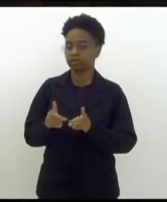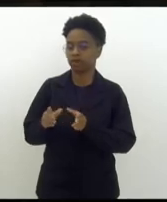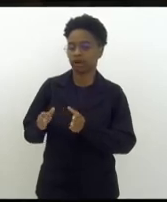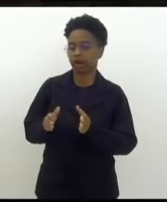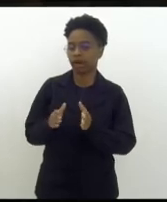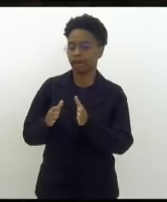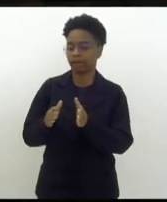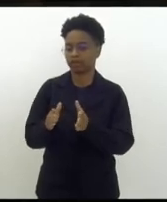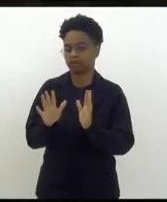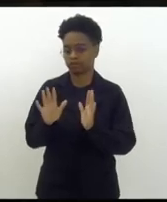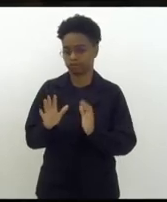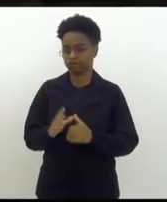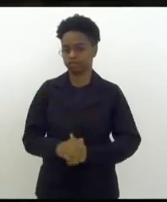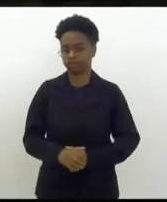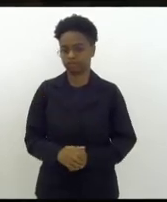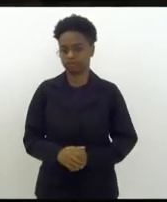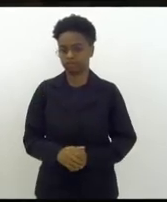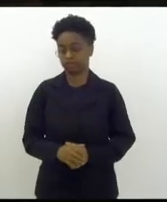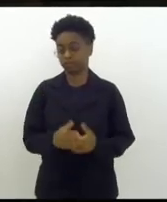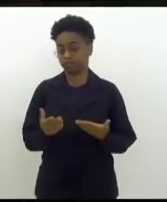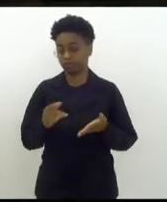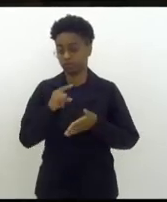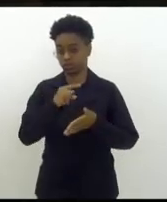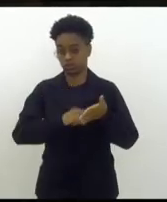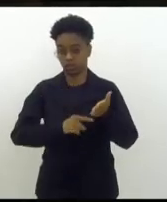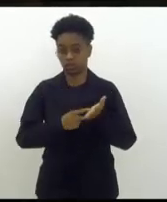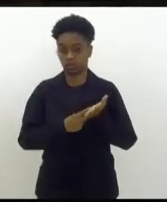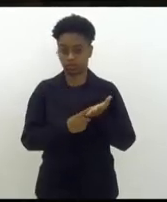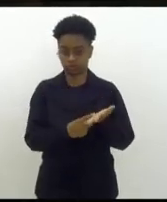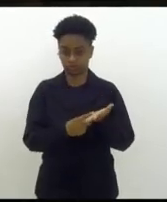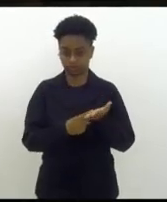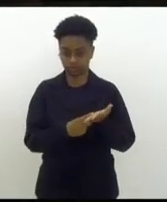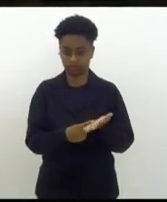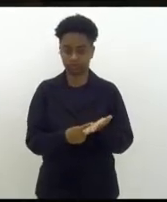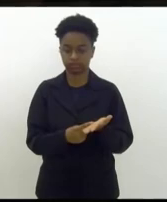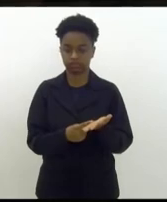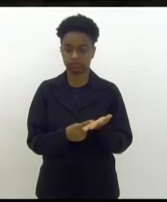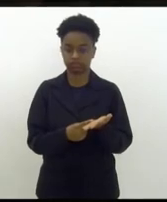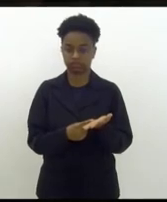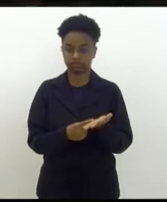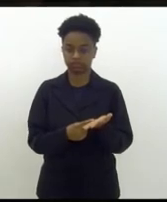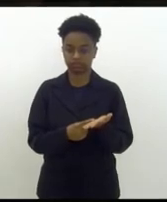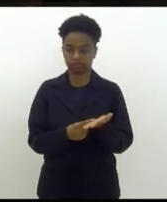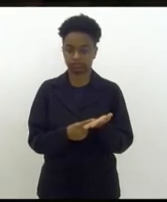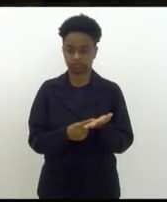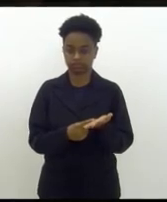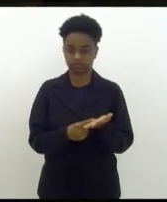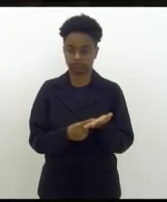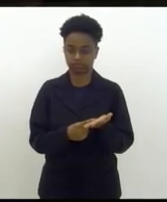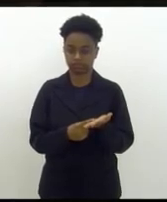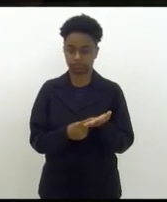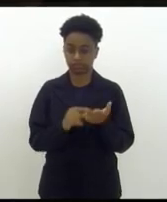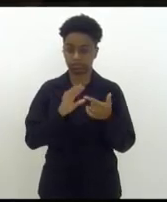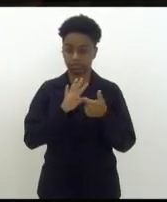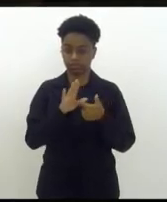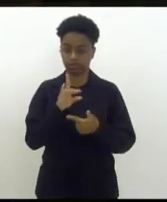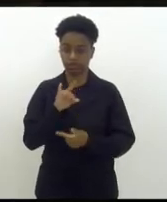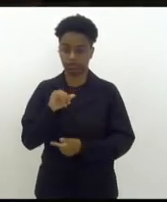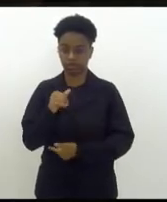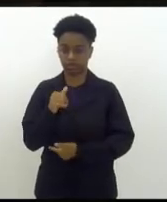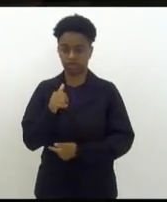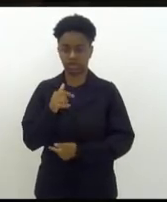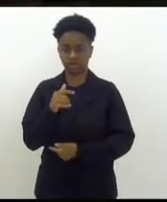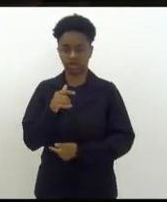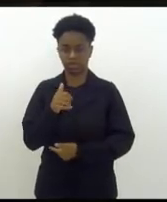este termo de compromisso que tá Desculpe datado não de 17/12